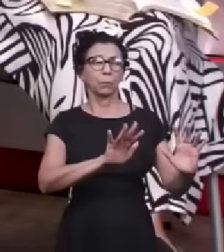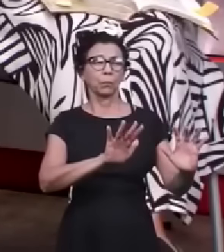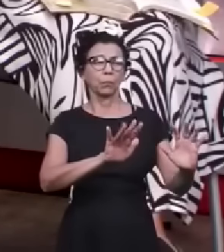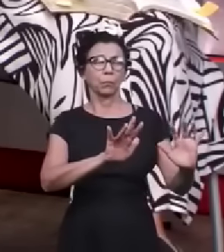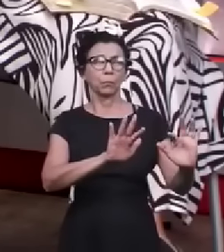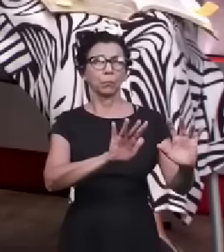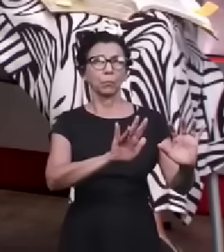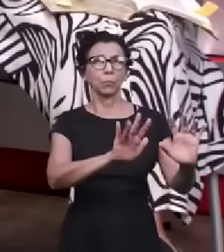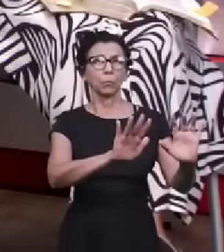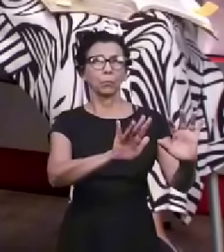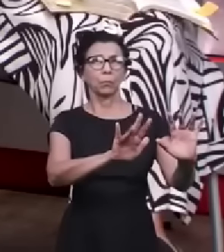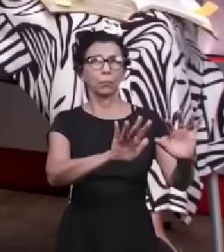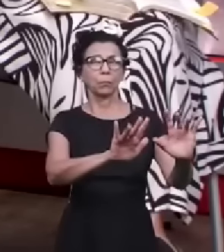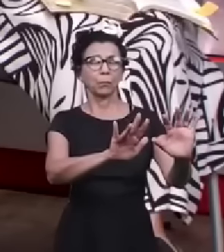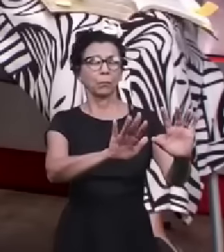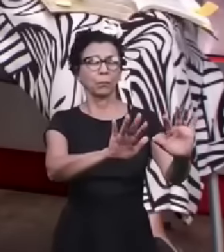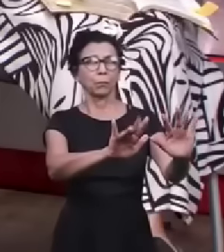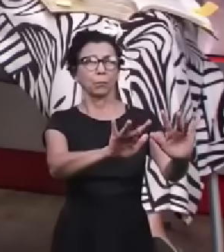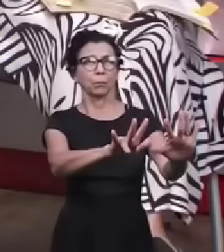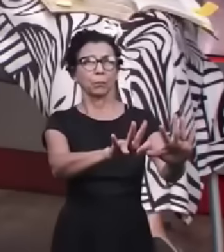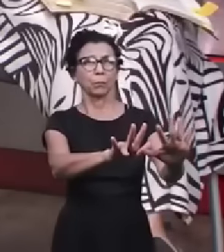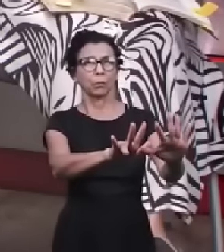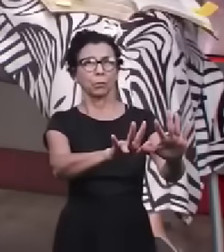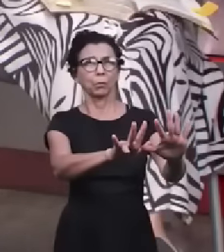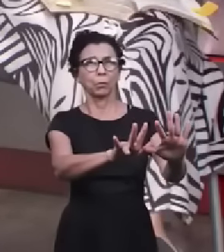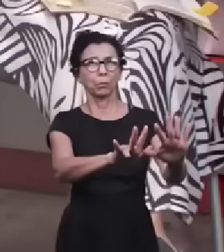sem nada na